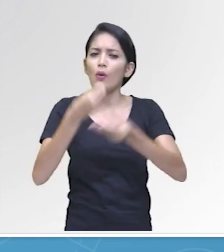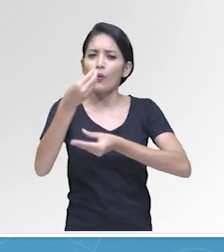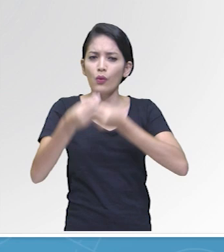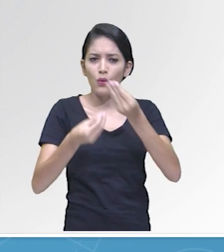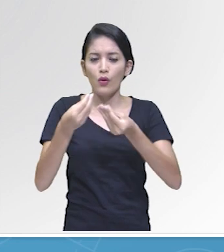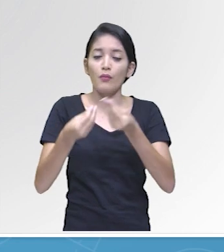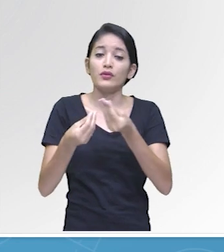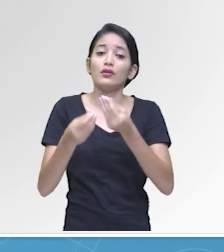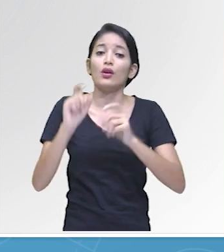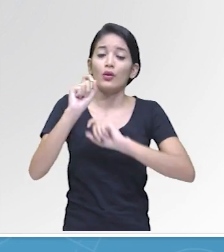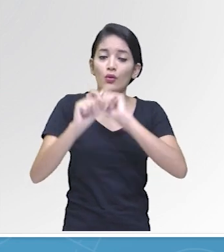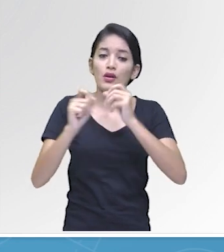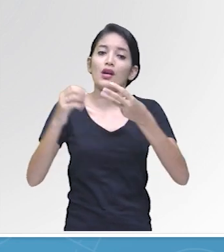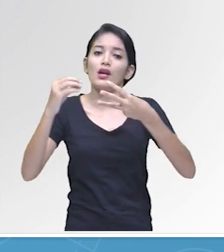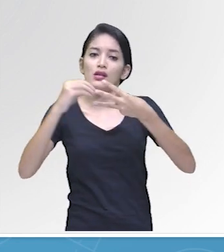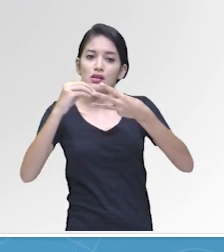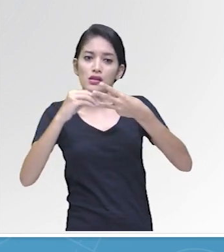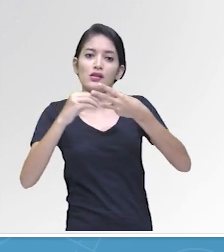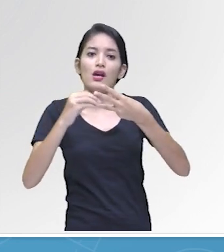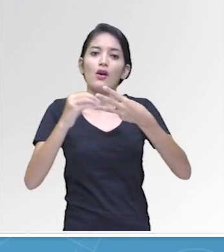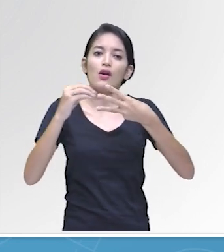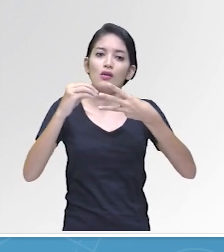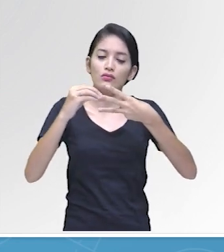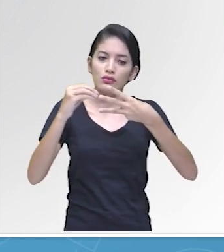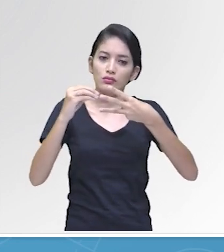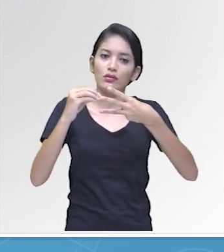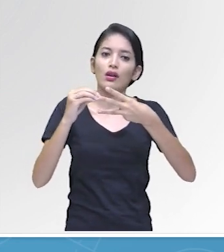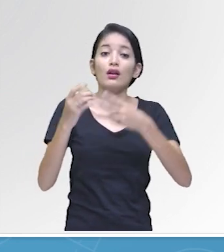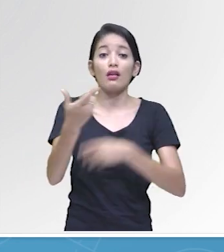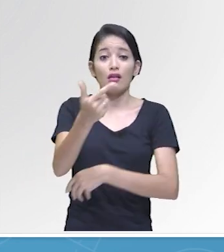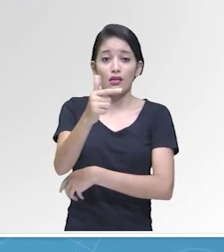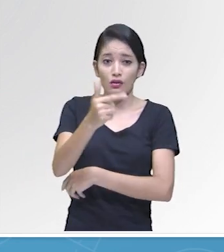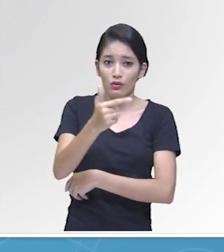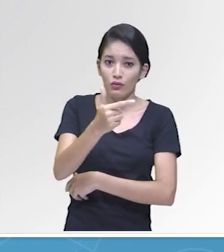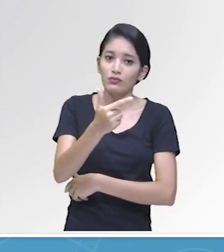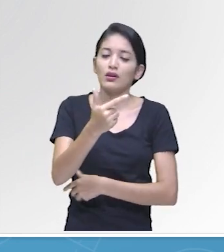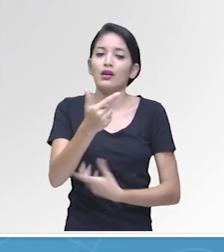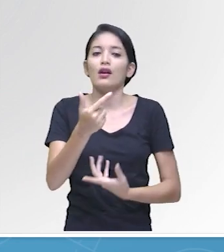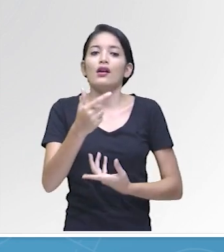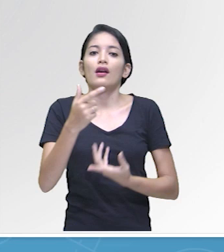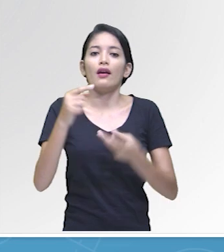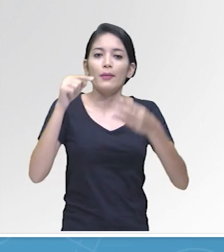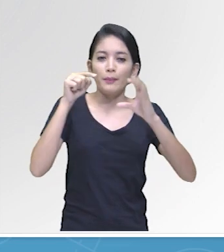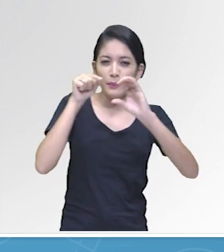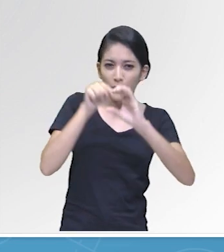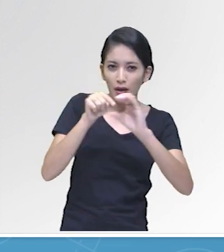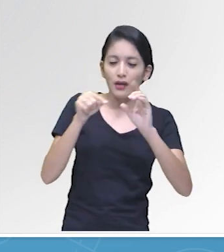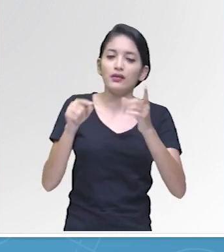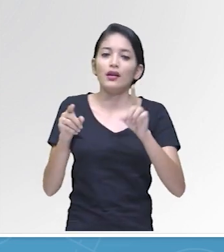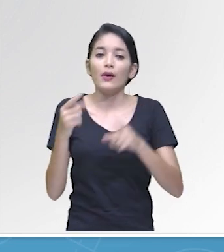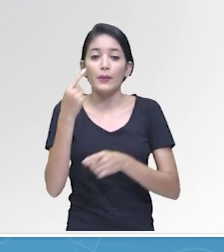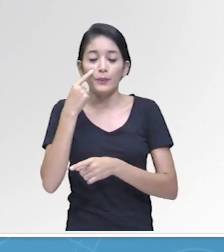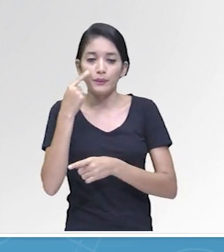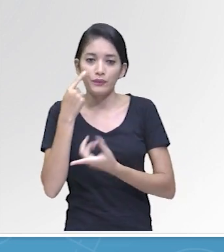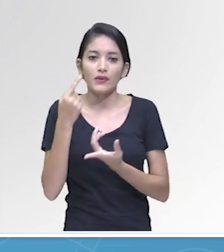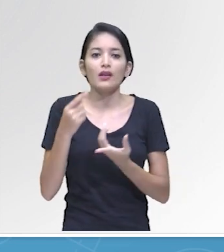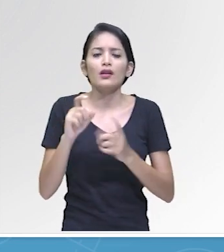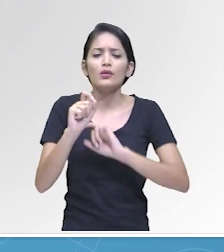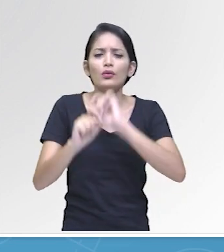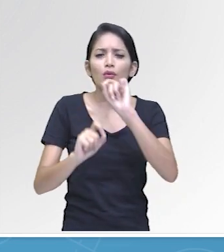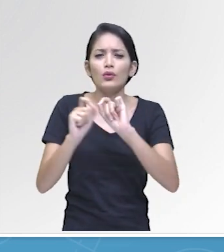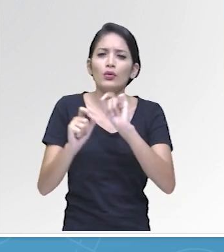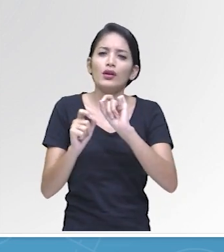classificação. São células eucariontes e células procariontes. Observem aí que nas eucariontes está muito bem